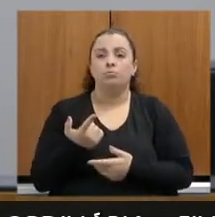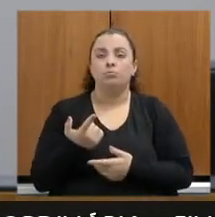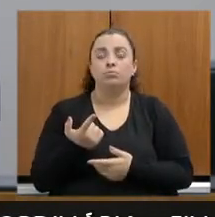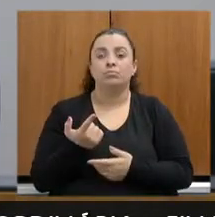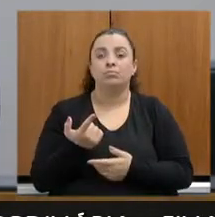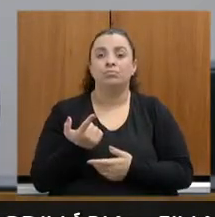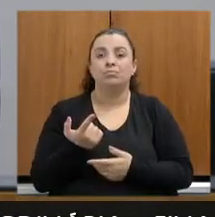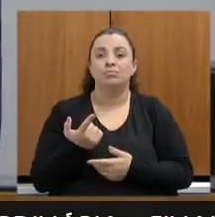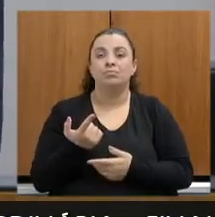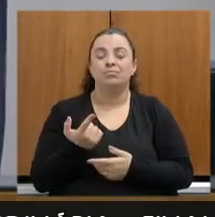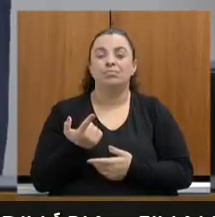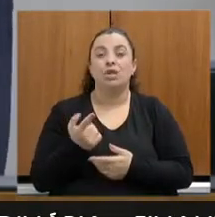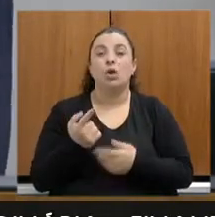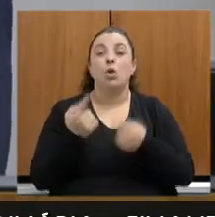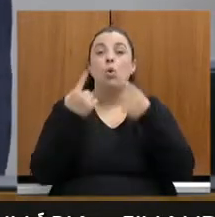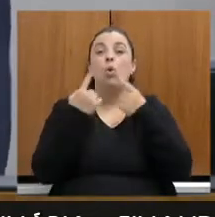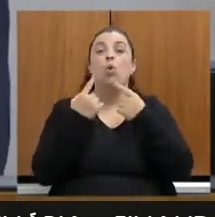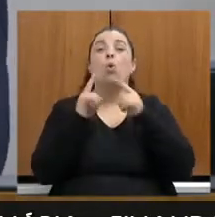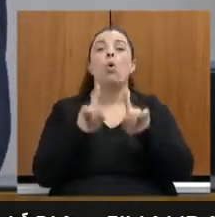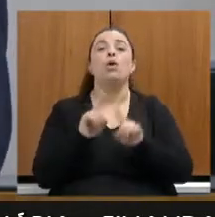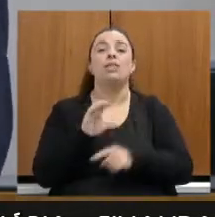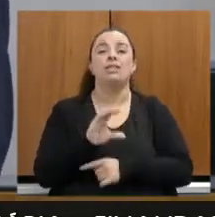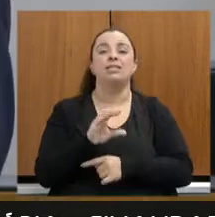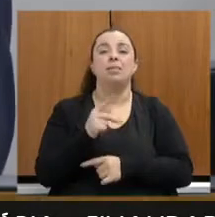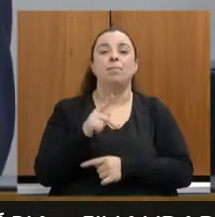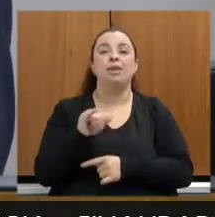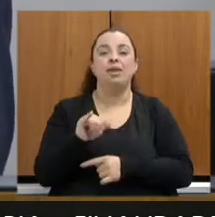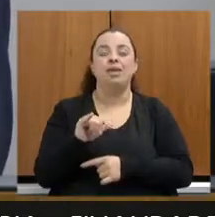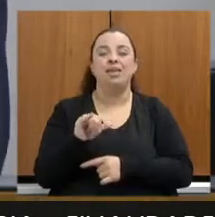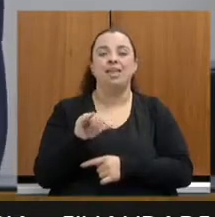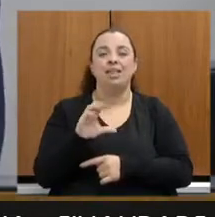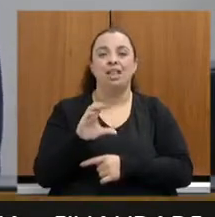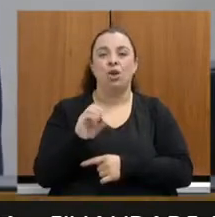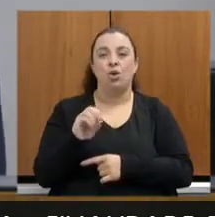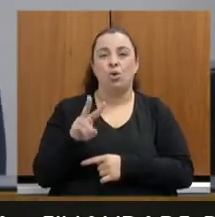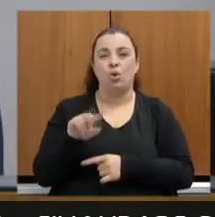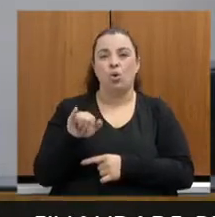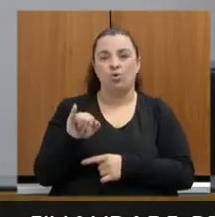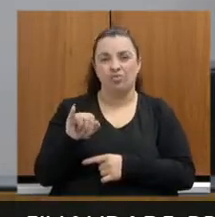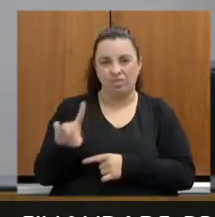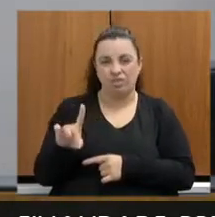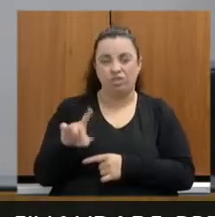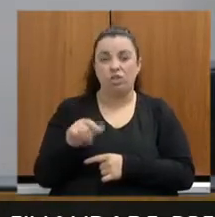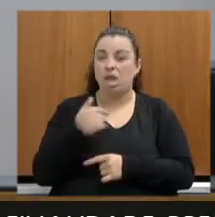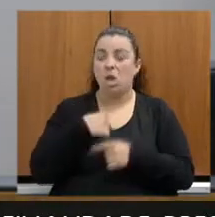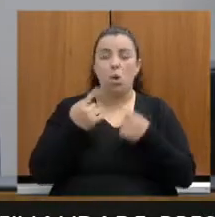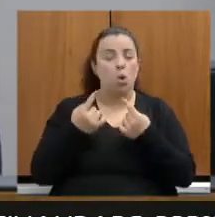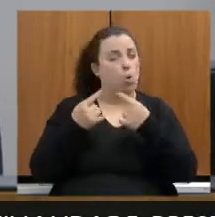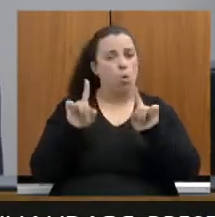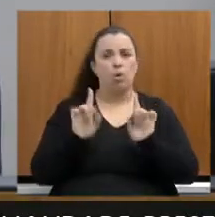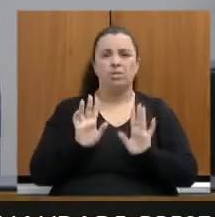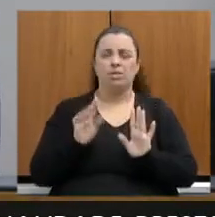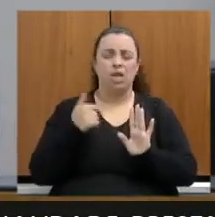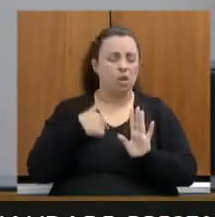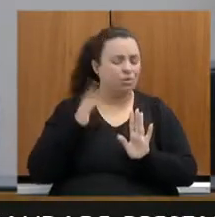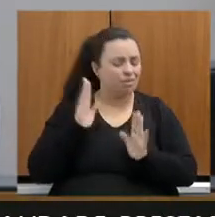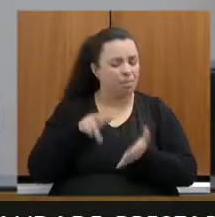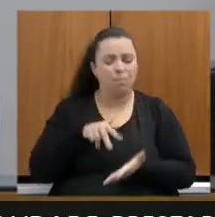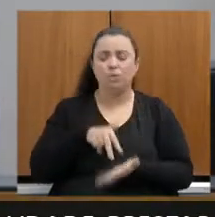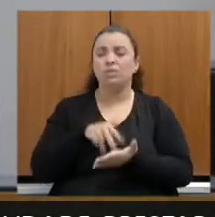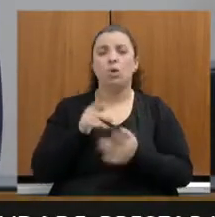contra aquela CPI da convite que foi feita e eu não me escondi minha posição em nenhum momento